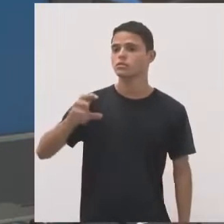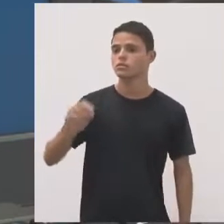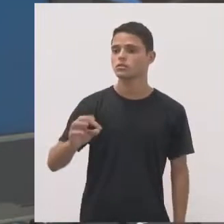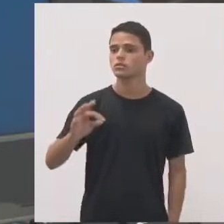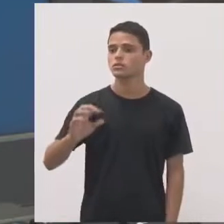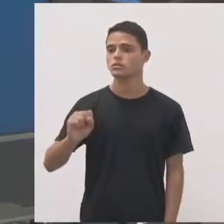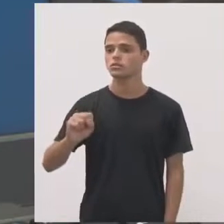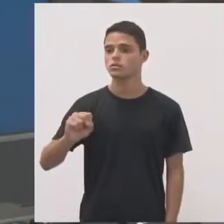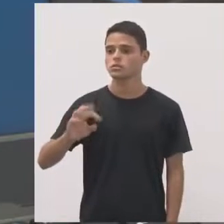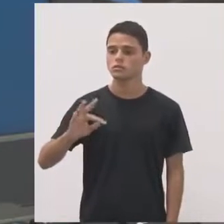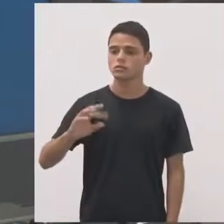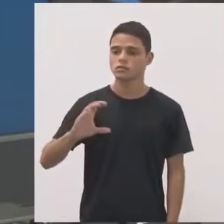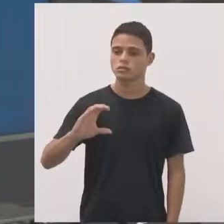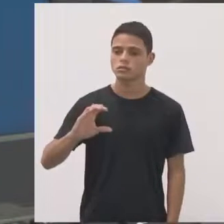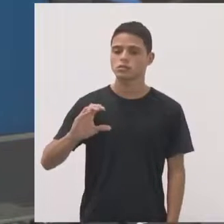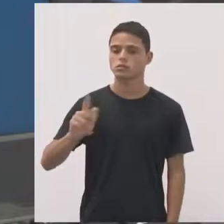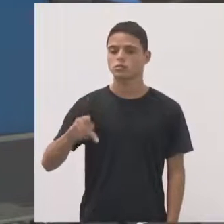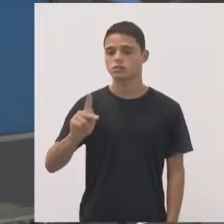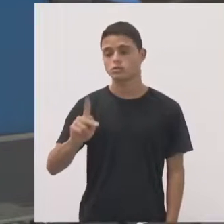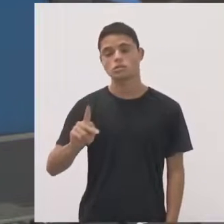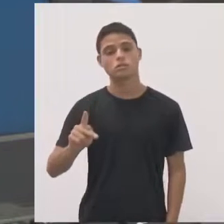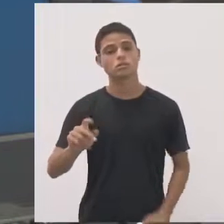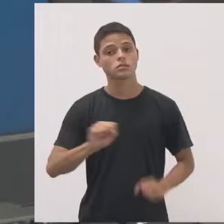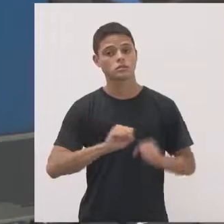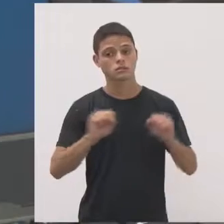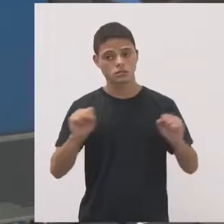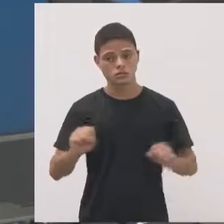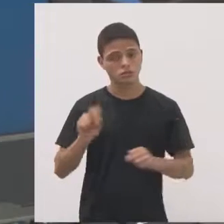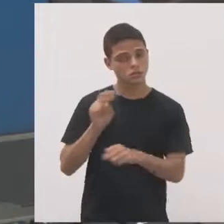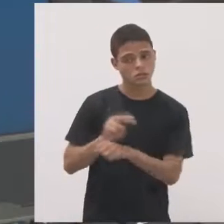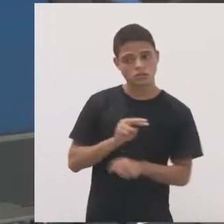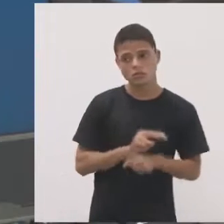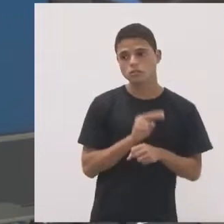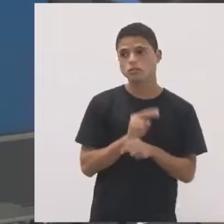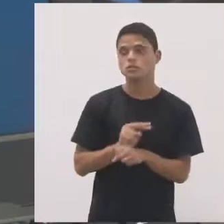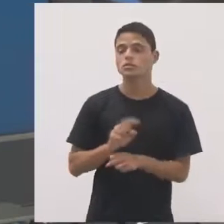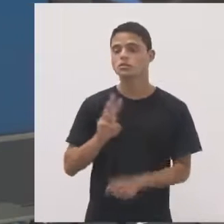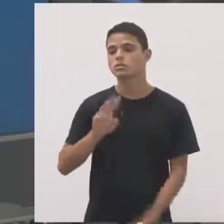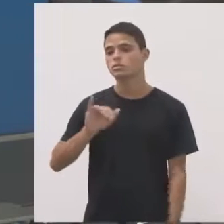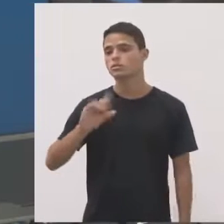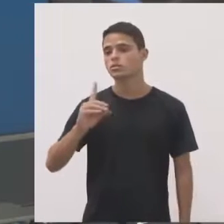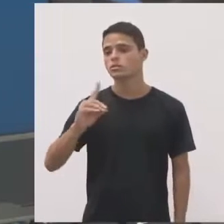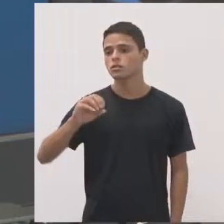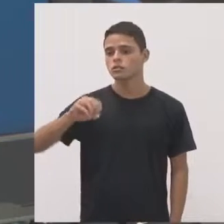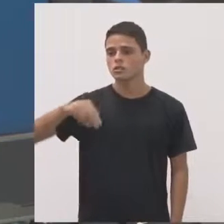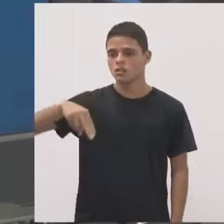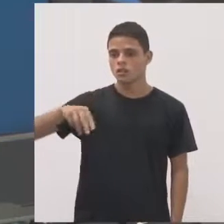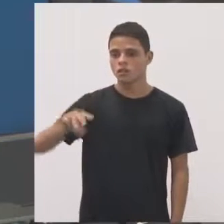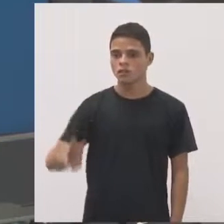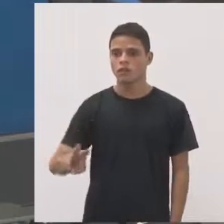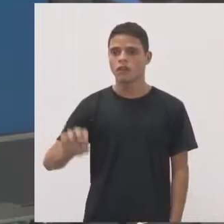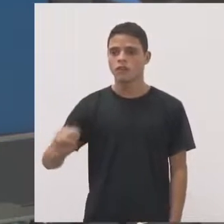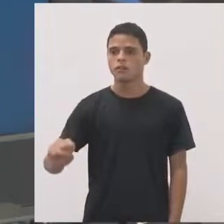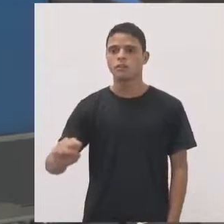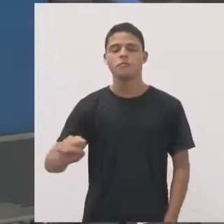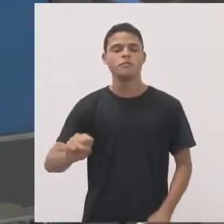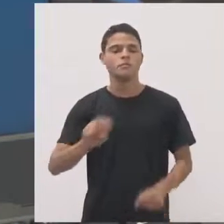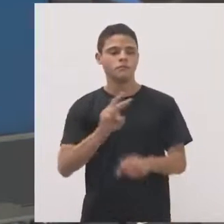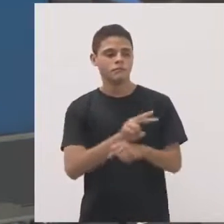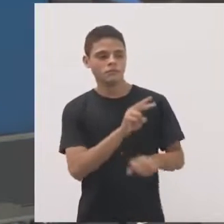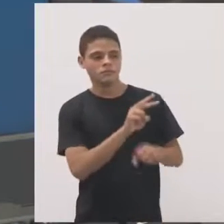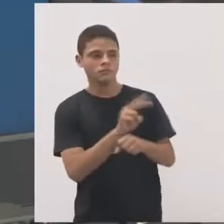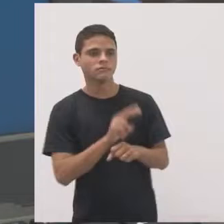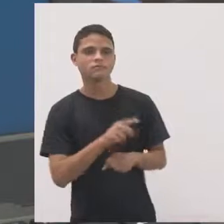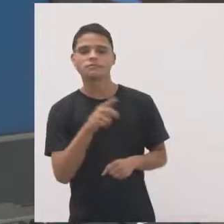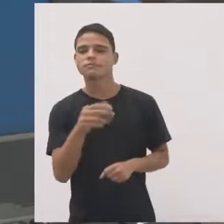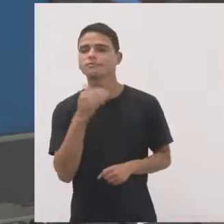Felipe? A Proxy ele é um sistema de defesa do Windows que ele fica blindando você de acessar